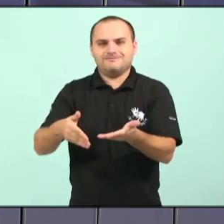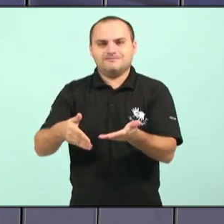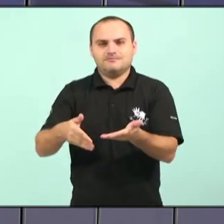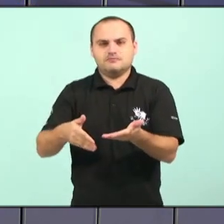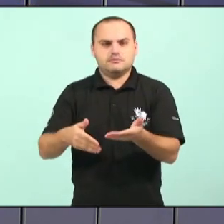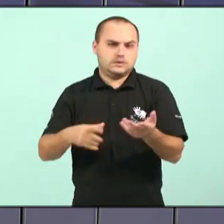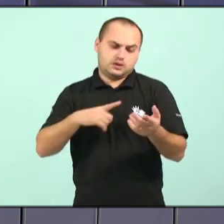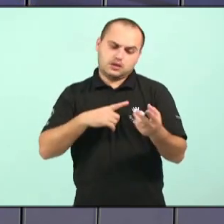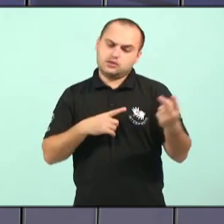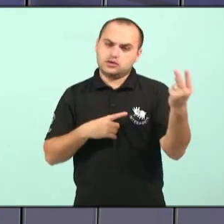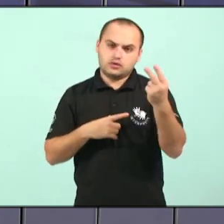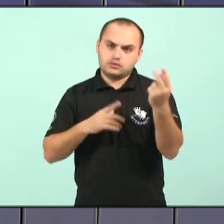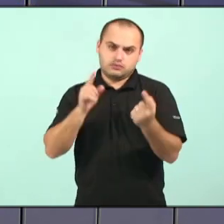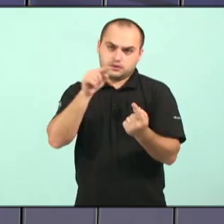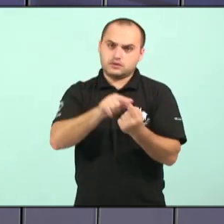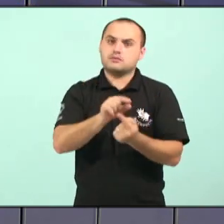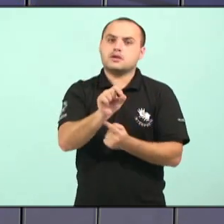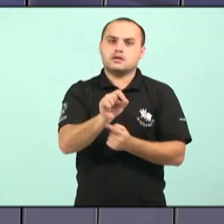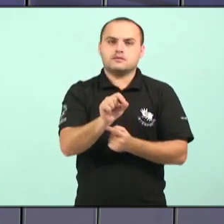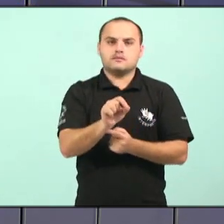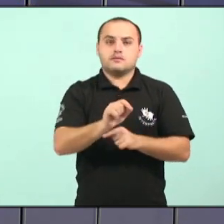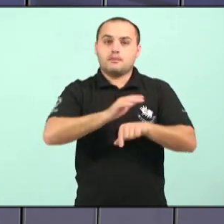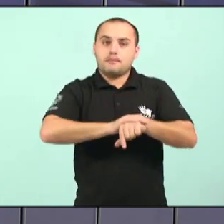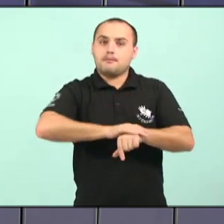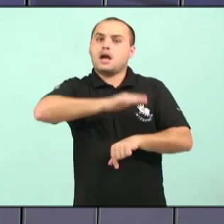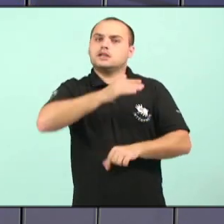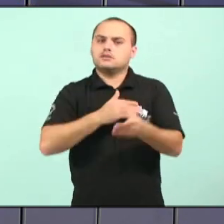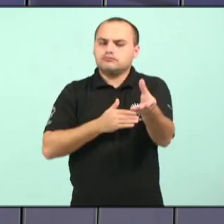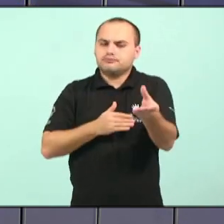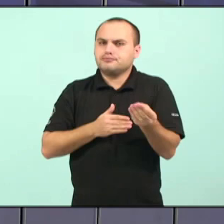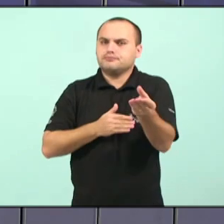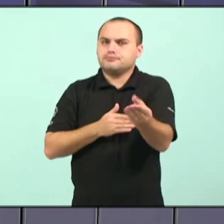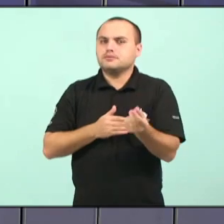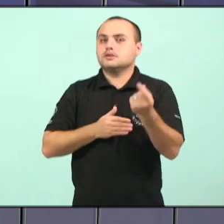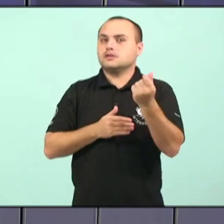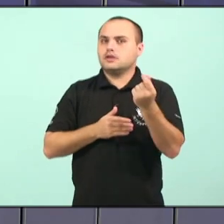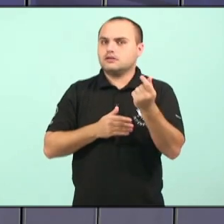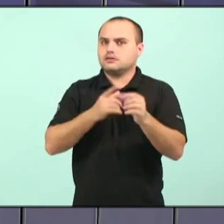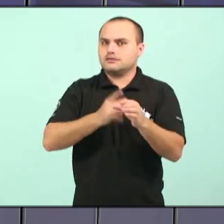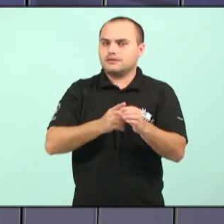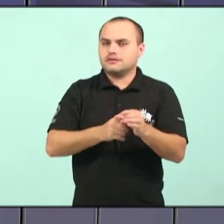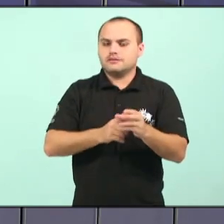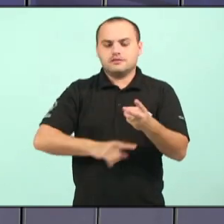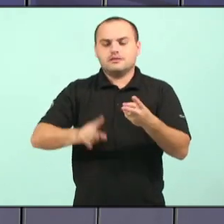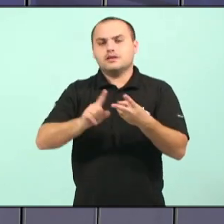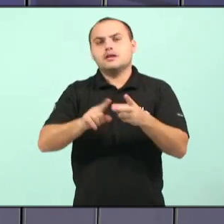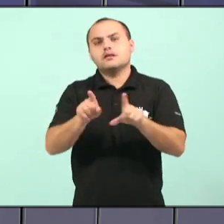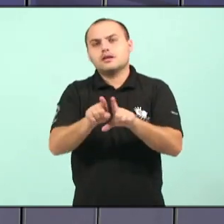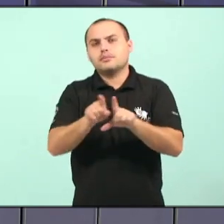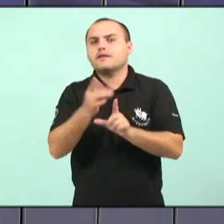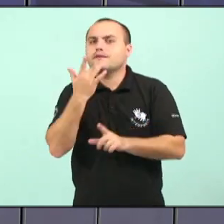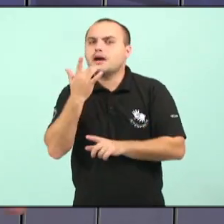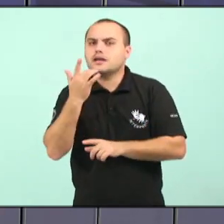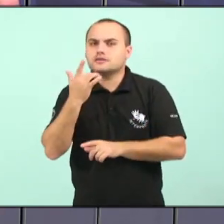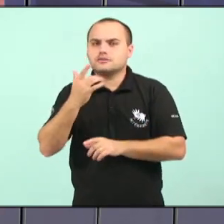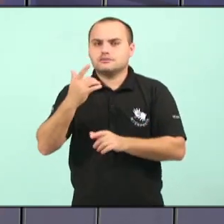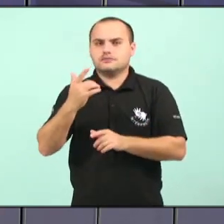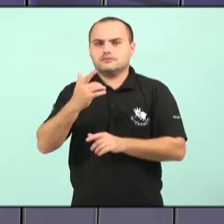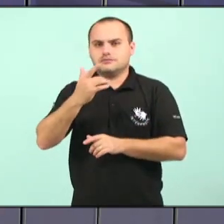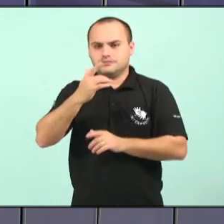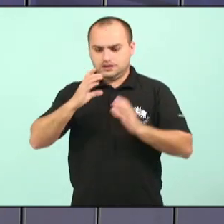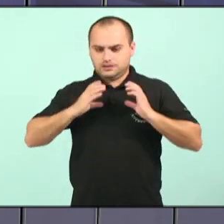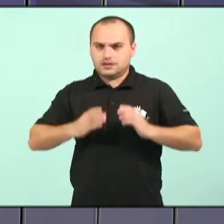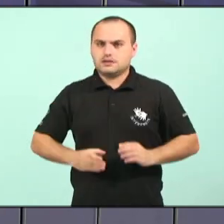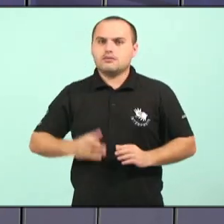2 objetivos claros. Primeiro, para aumentar a arrecadação da cidade e segundo, também para facilitar a vida do cidadão para obter a sua escritura. O projeto que